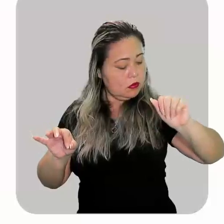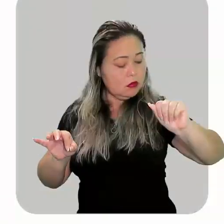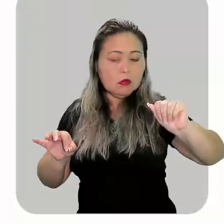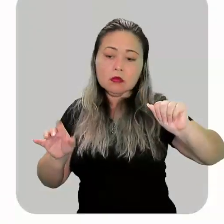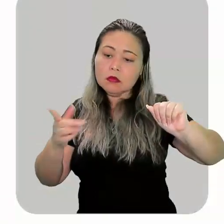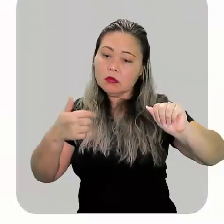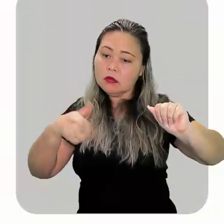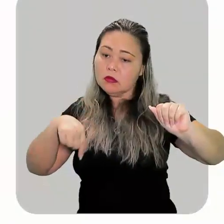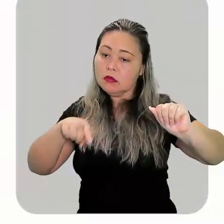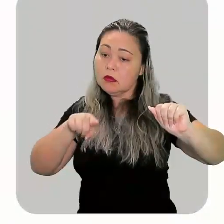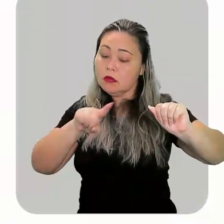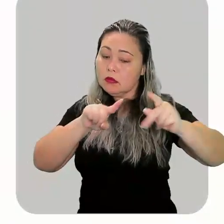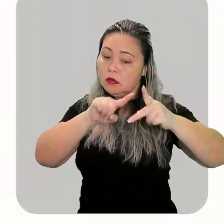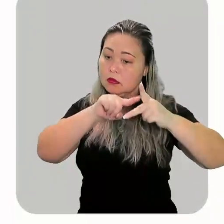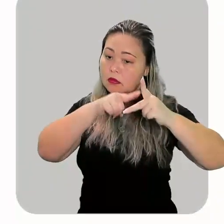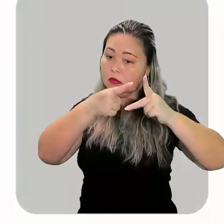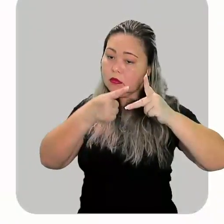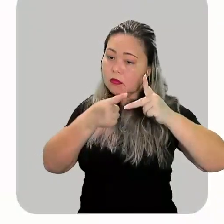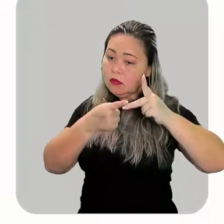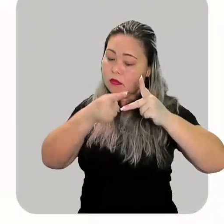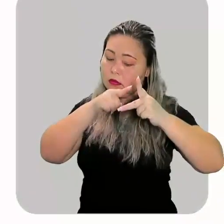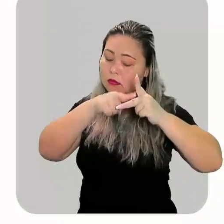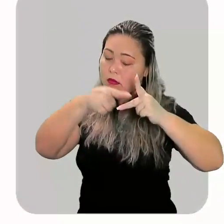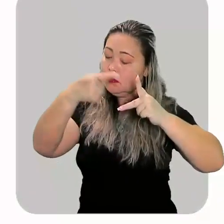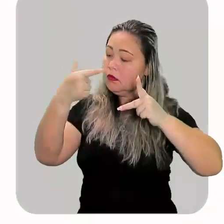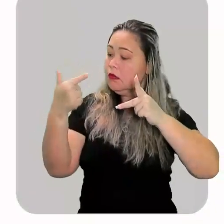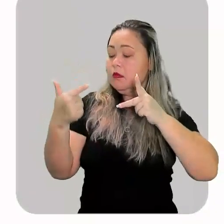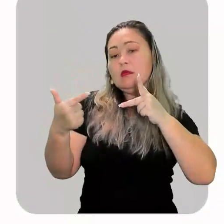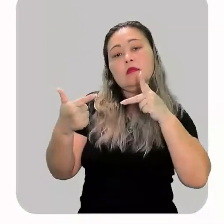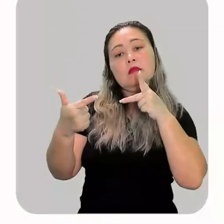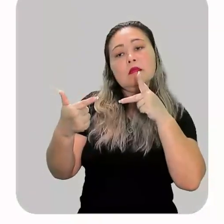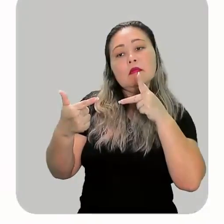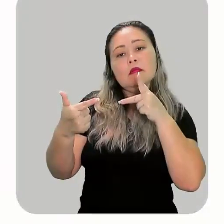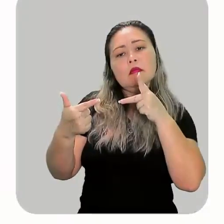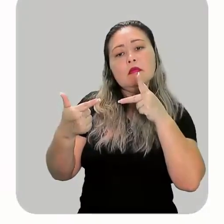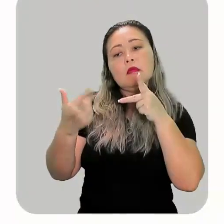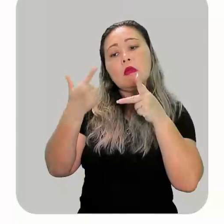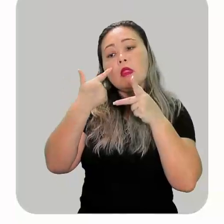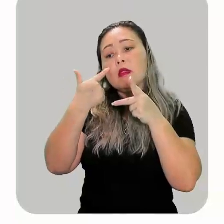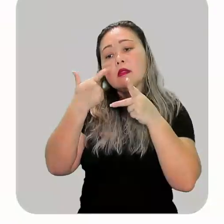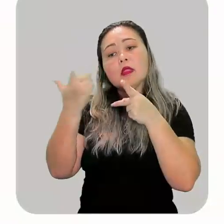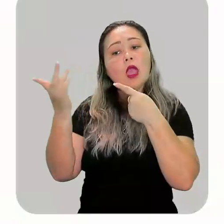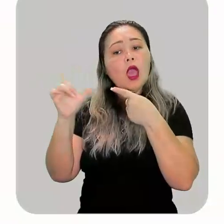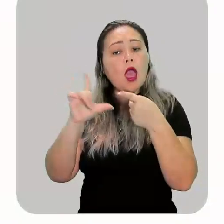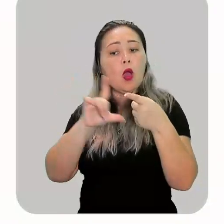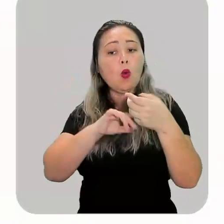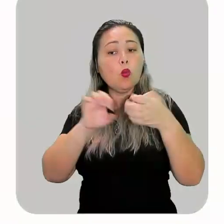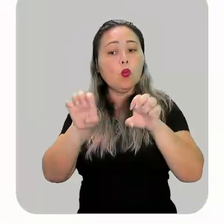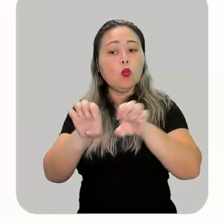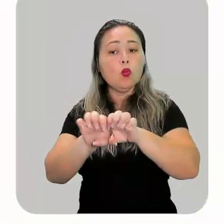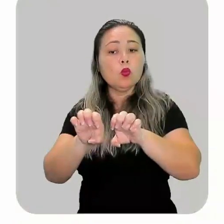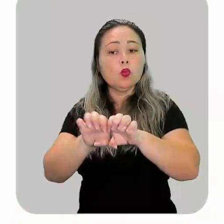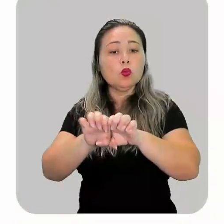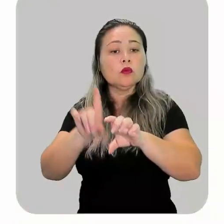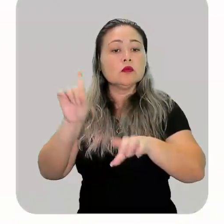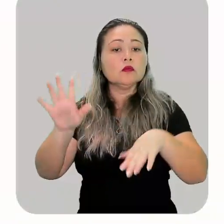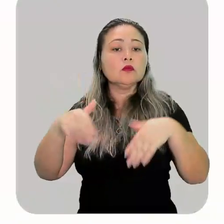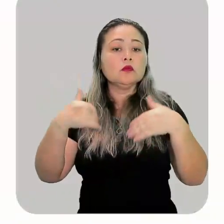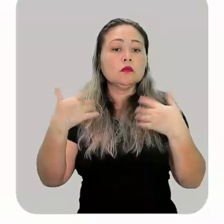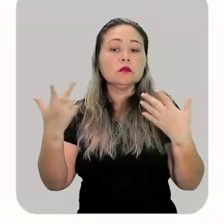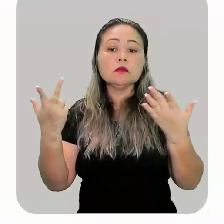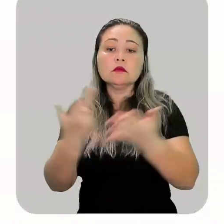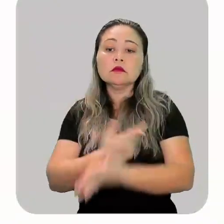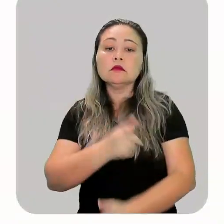A e tem coeficiente angular 2. E aí já nos traz a equação, né? A equação que vai fazer